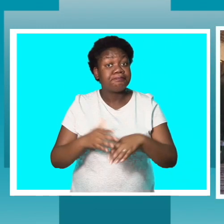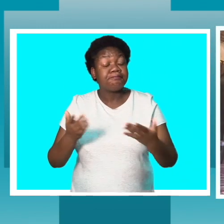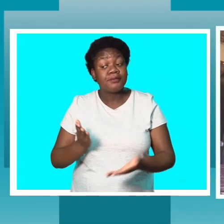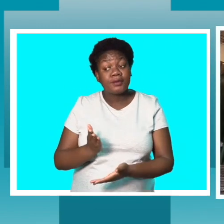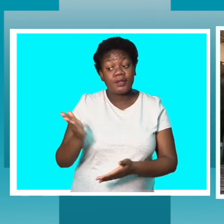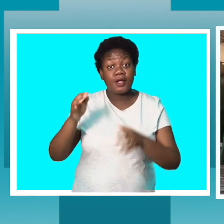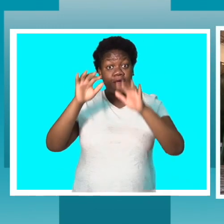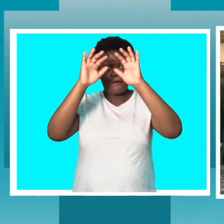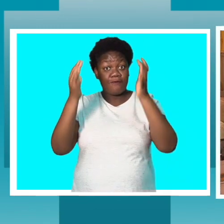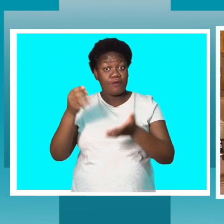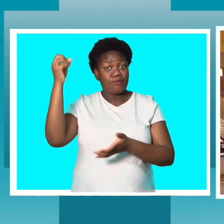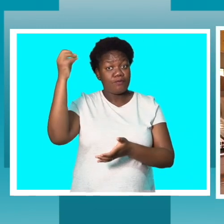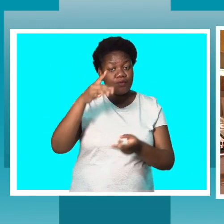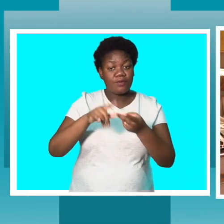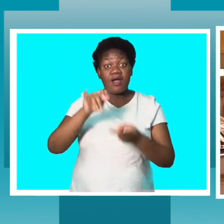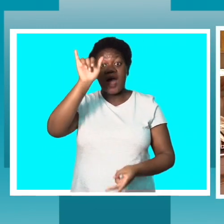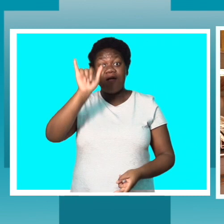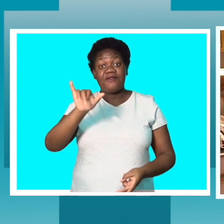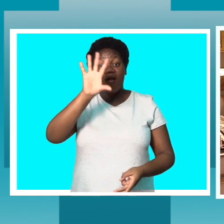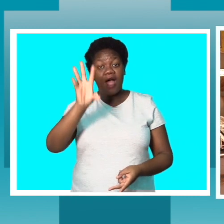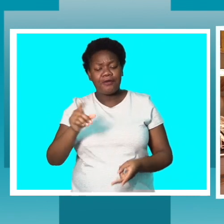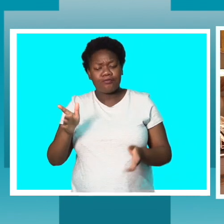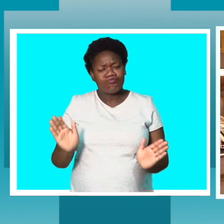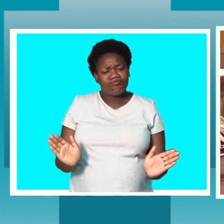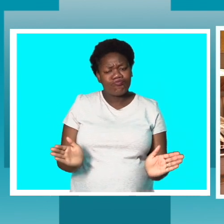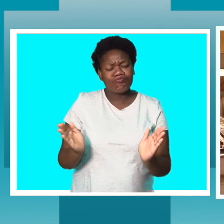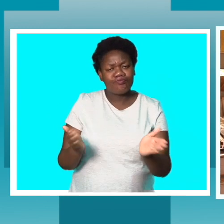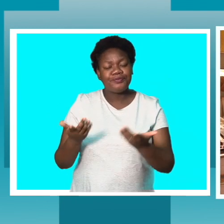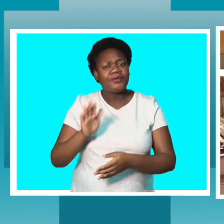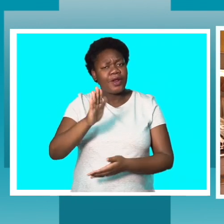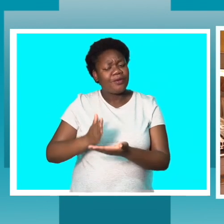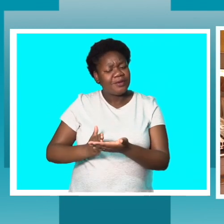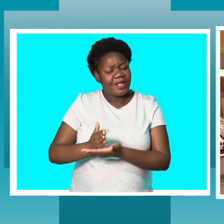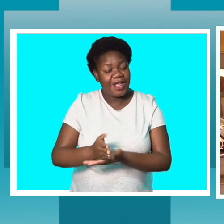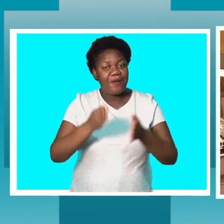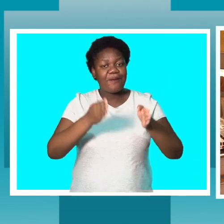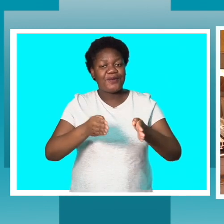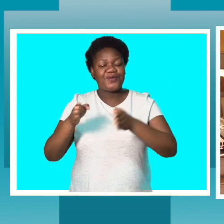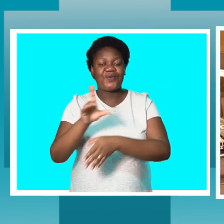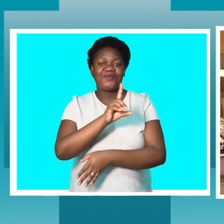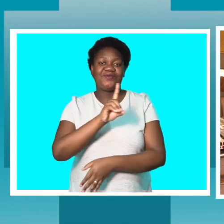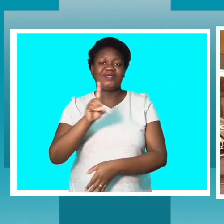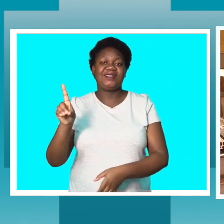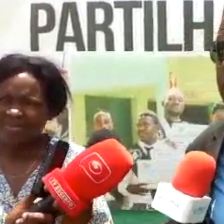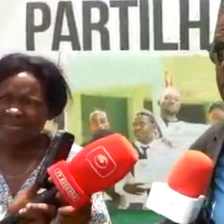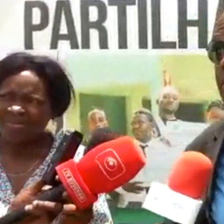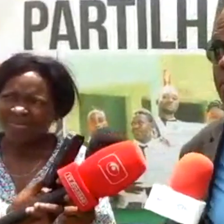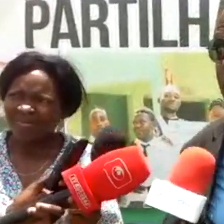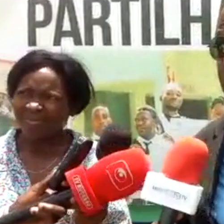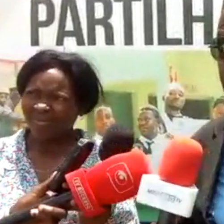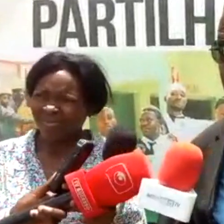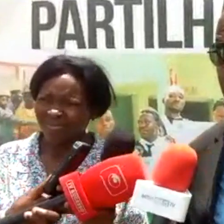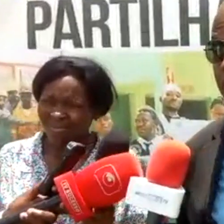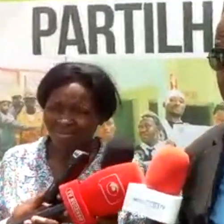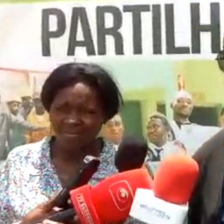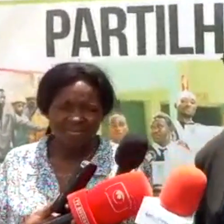Profissional, realizada na cidade da Beira. Promovido pela Young Africa and Light for the World, o evento visa exaltar os